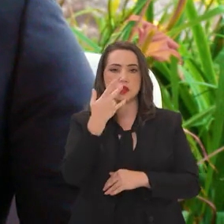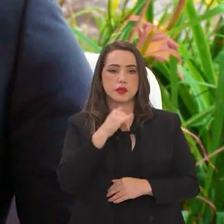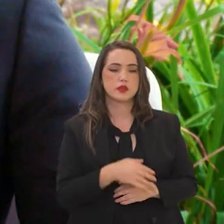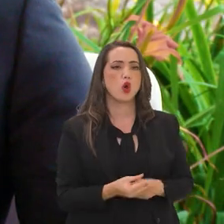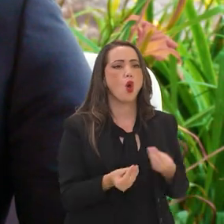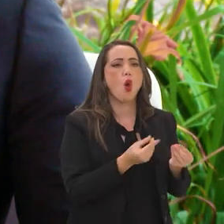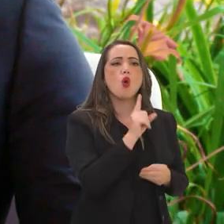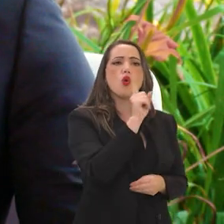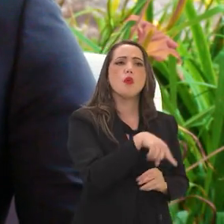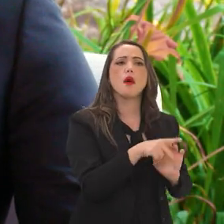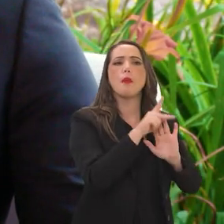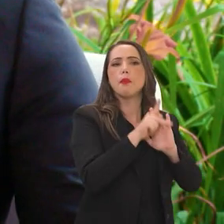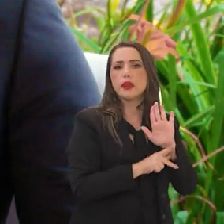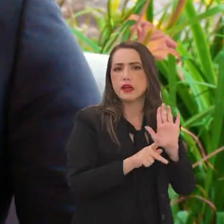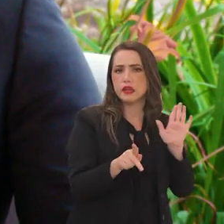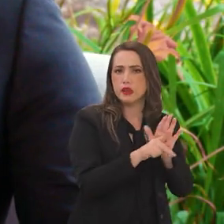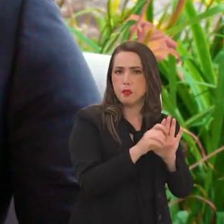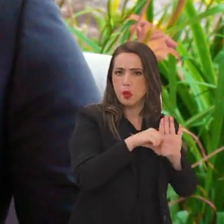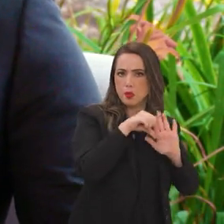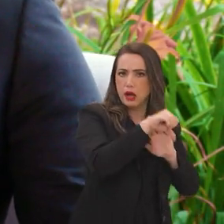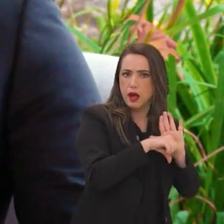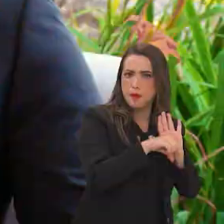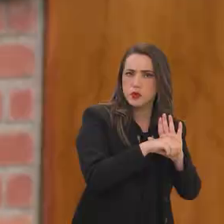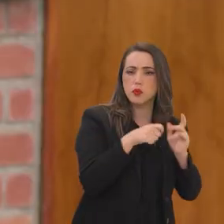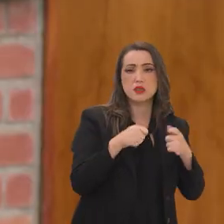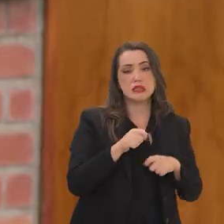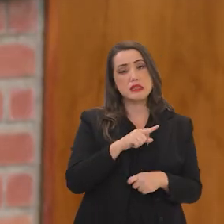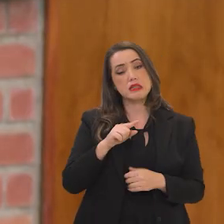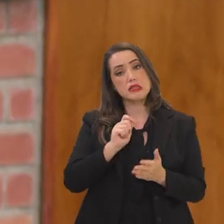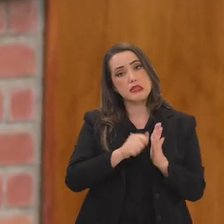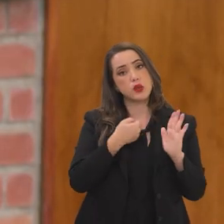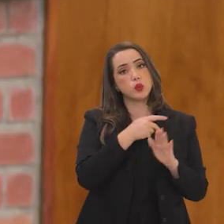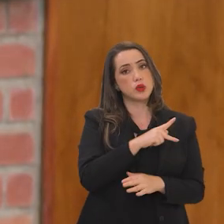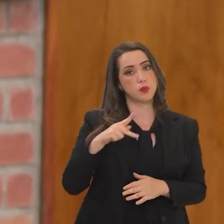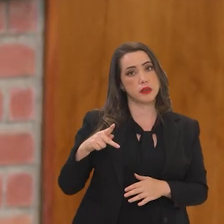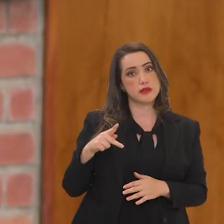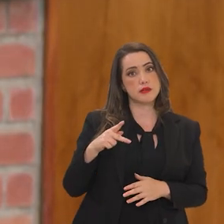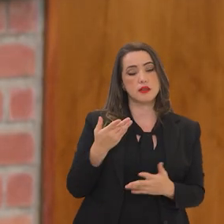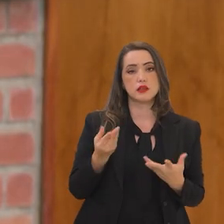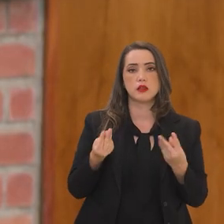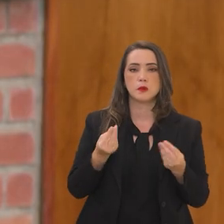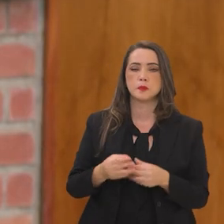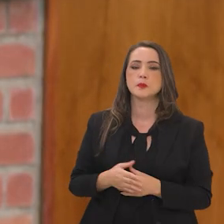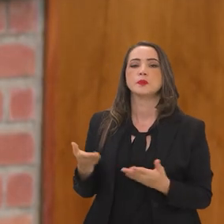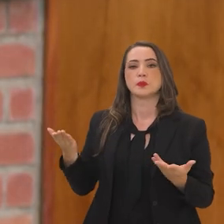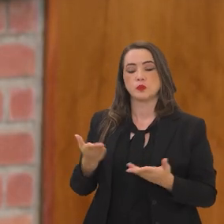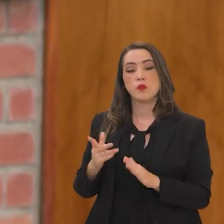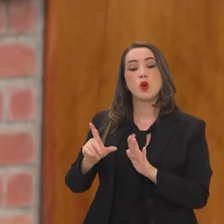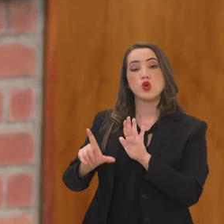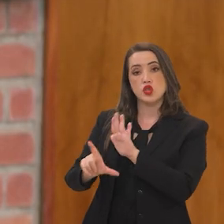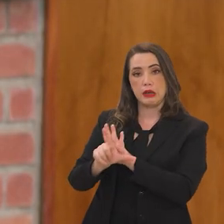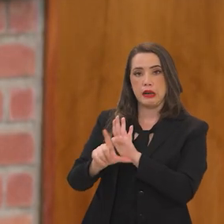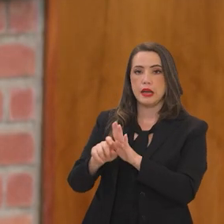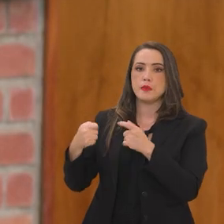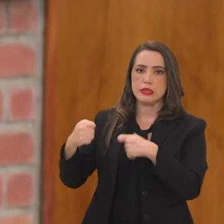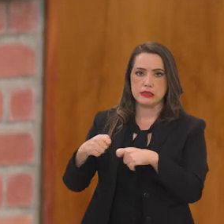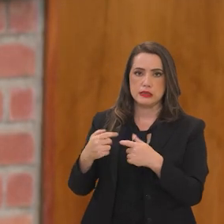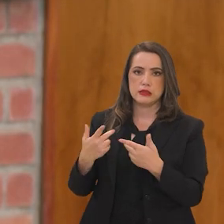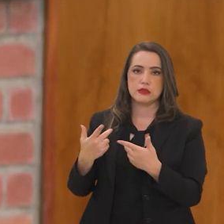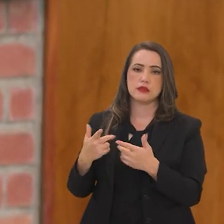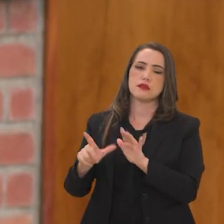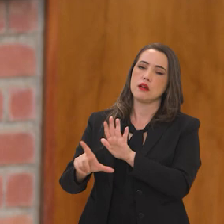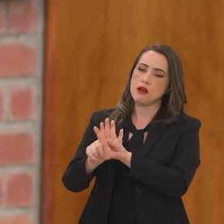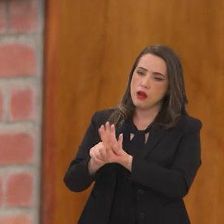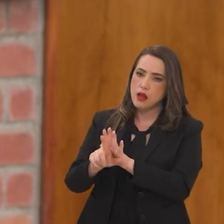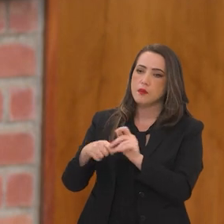seria uma uma portaria da própria Caps passaria pela presença da República hoje isso é regulado por uma lei então há necessidade de